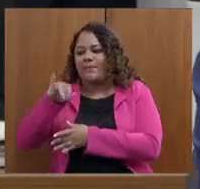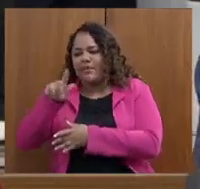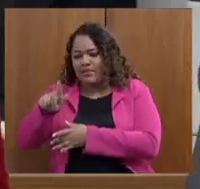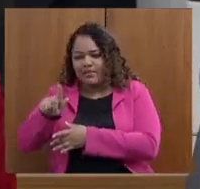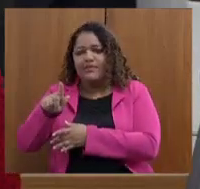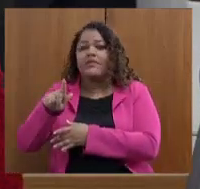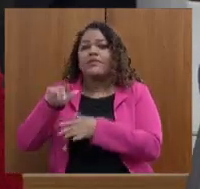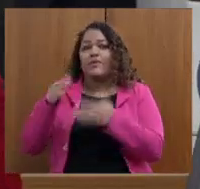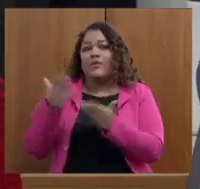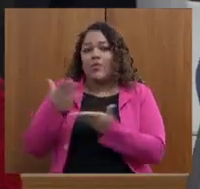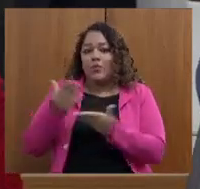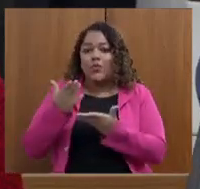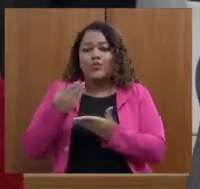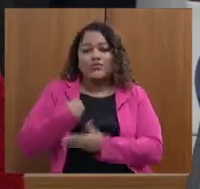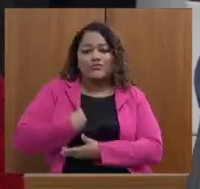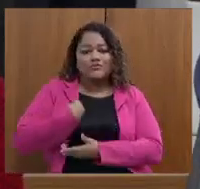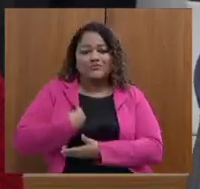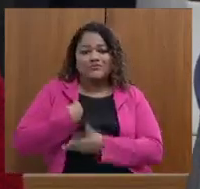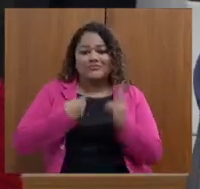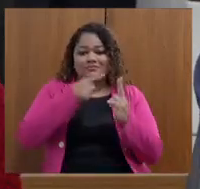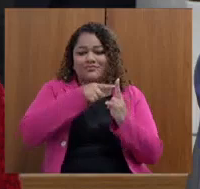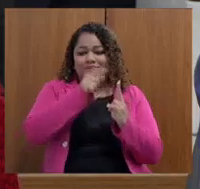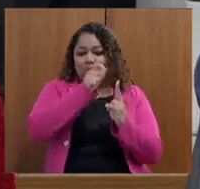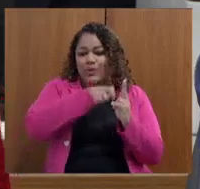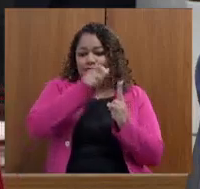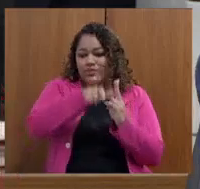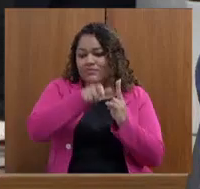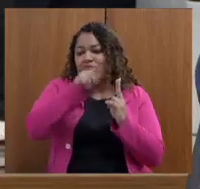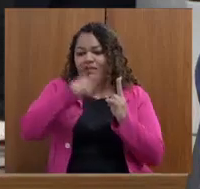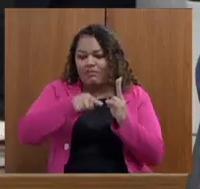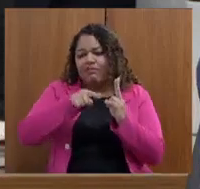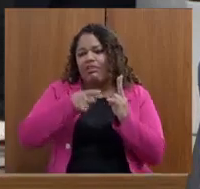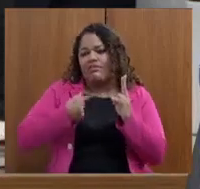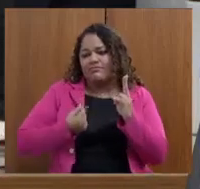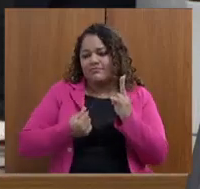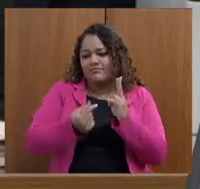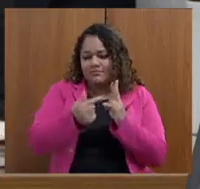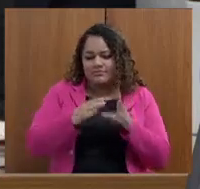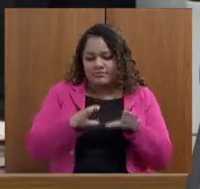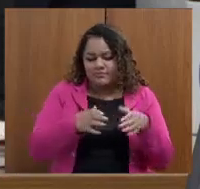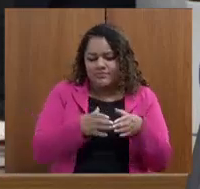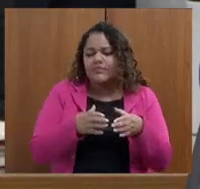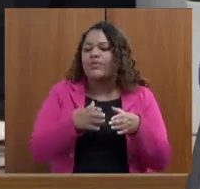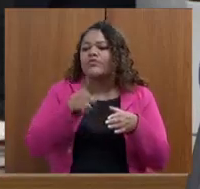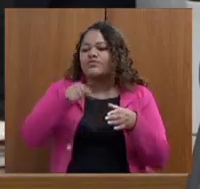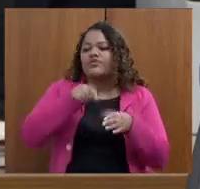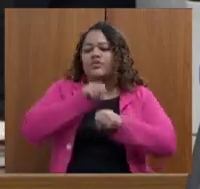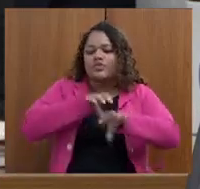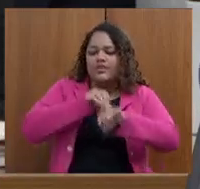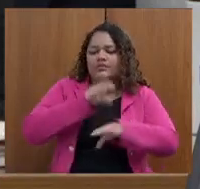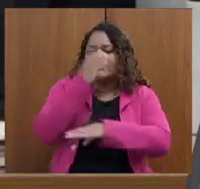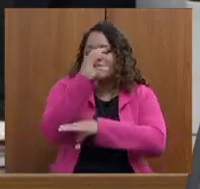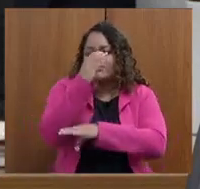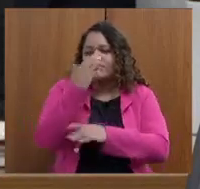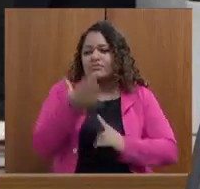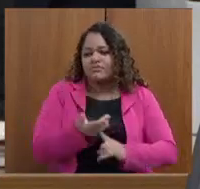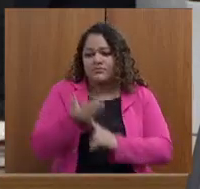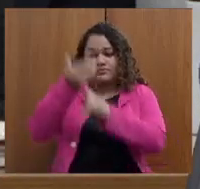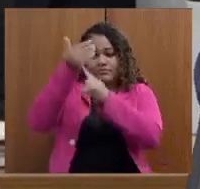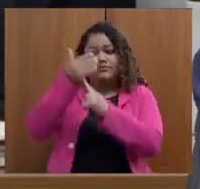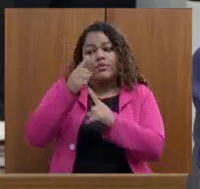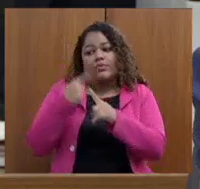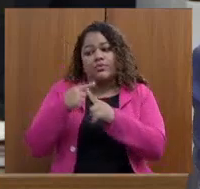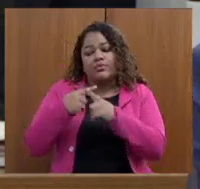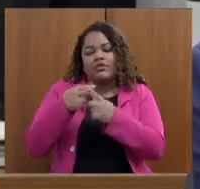membros efetivas da comissão de educação ciência e tecnologia né pela responsabilidade que nós temos aí na comissão com esse